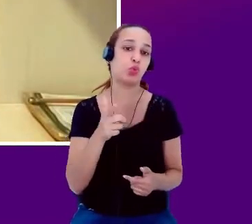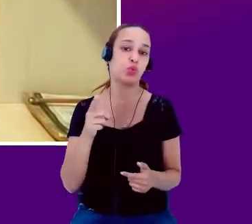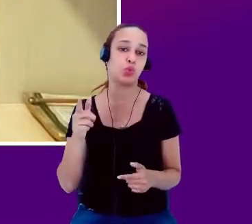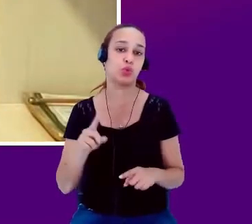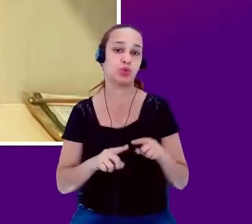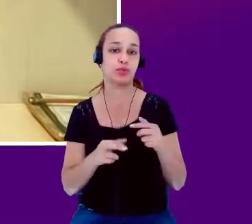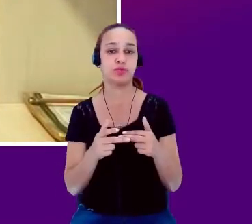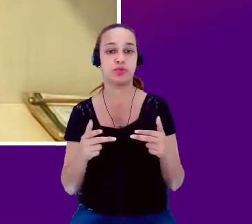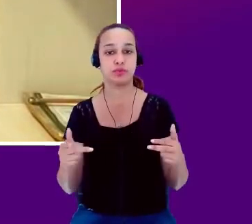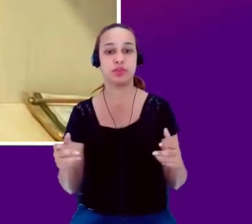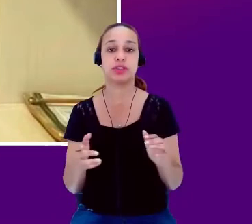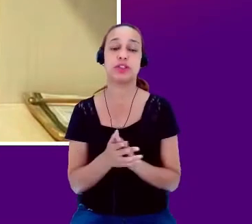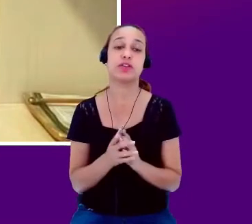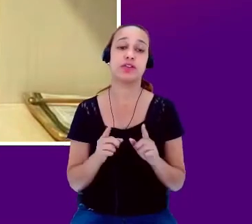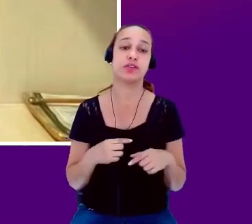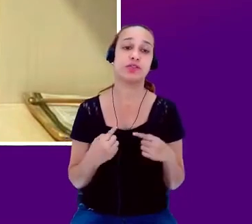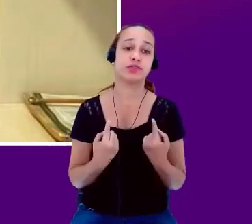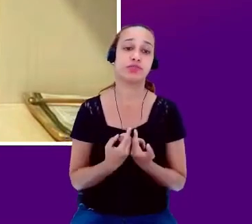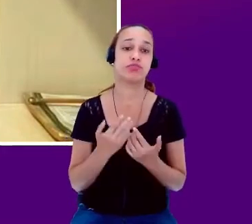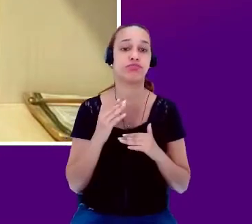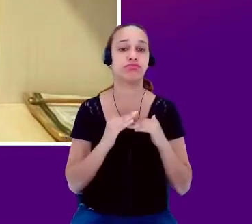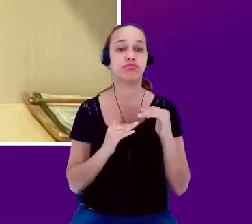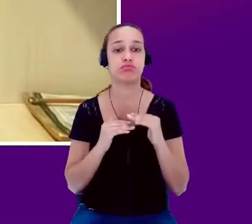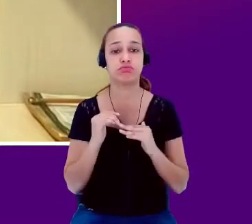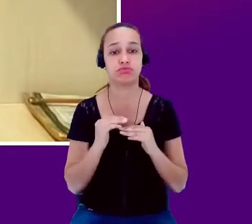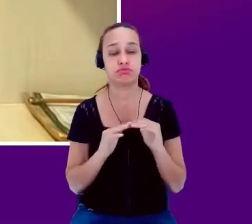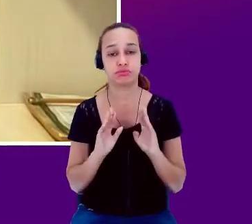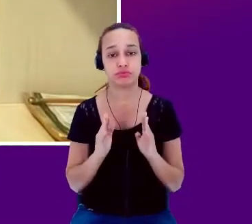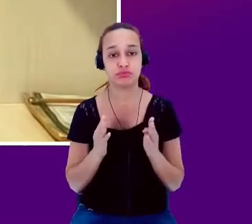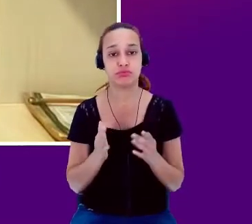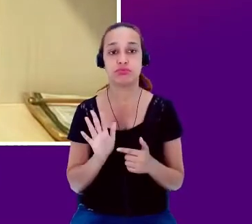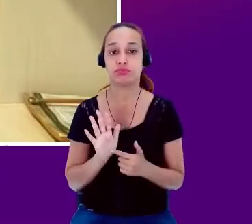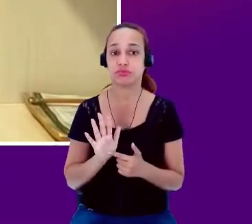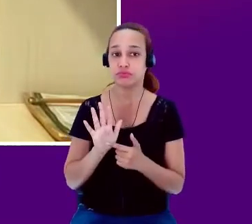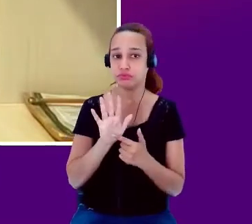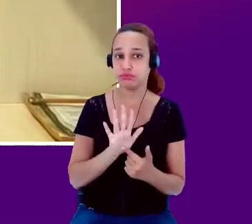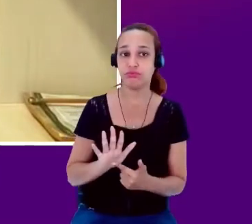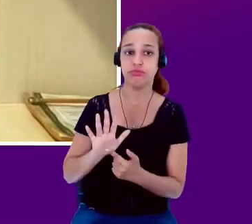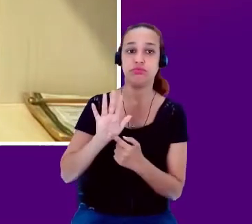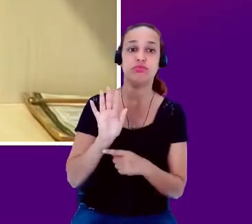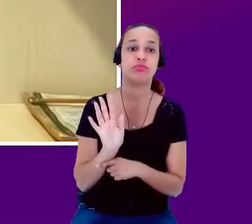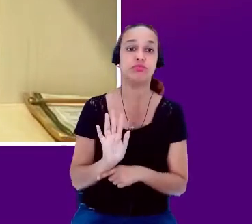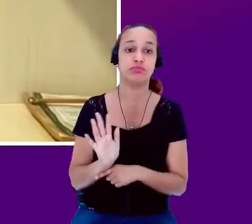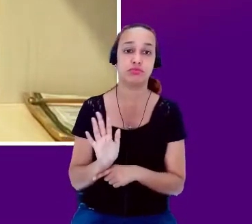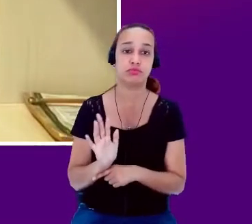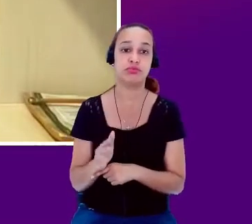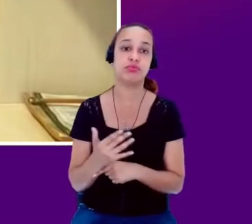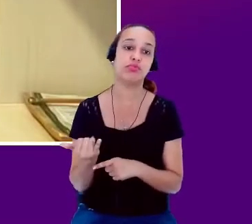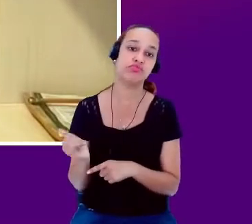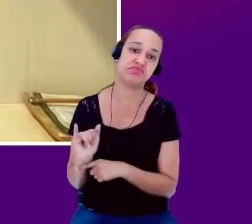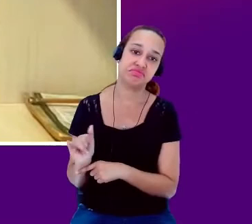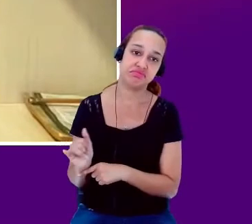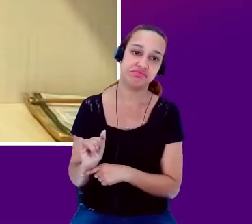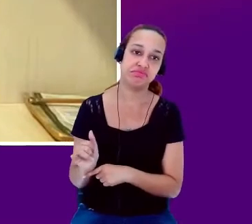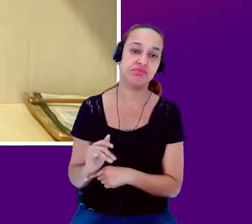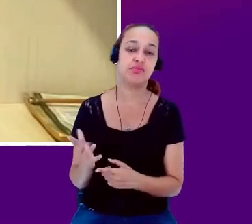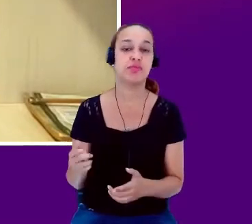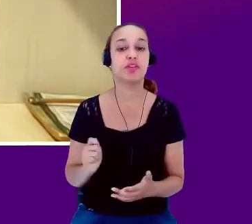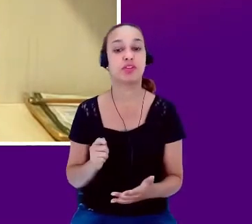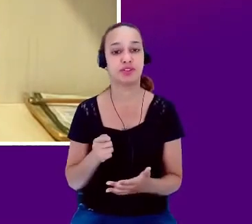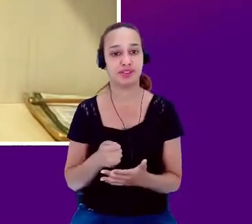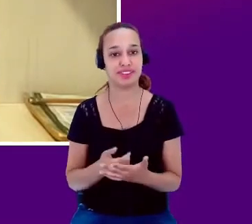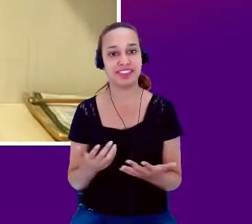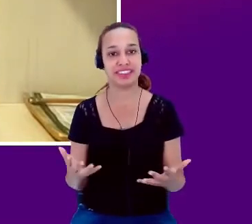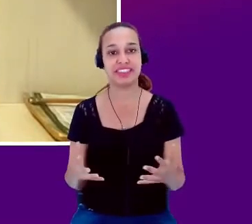tomadas de subsídios, reuniões com especialistas, inclusive transmitidos no YouTube, né? Então, para concluir essa fala